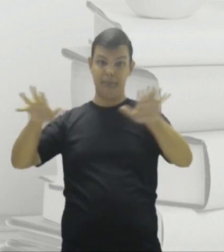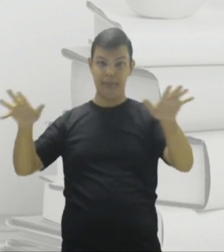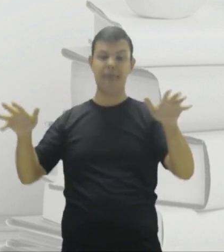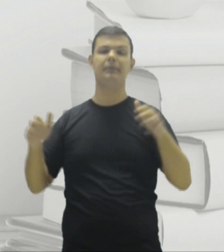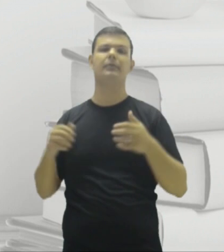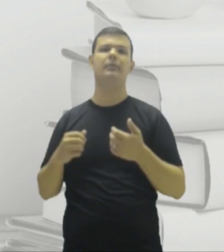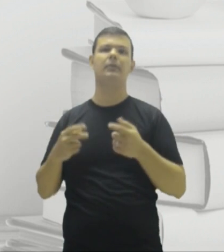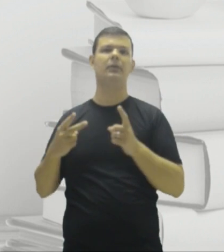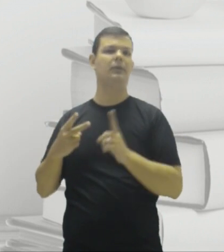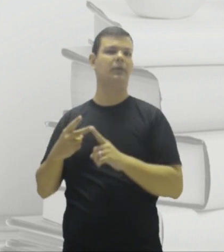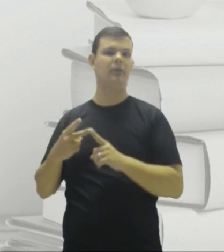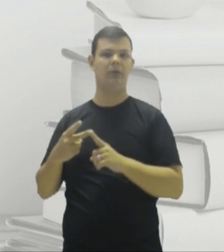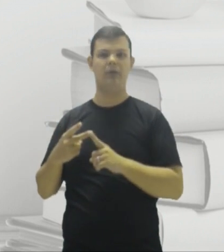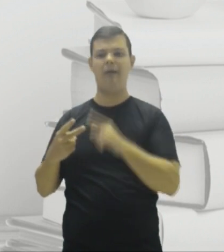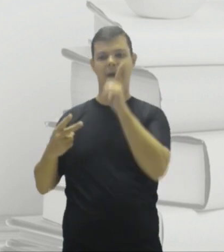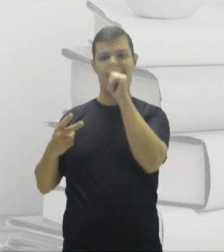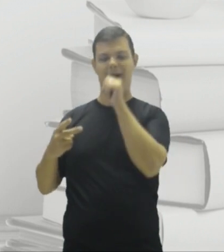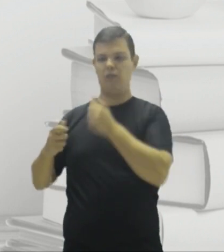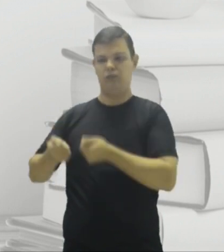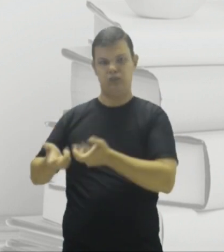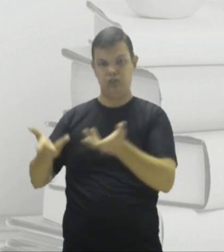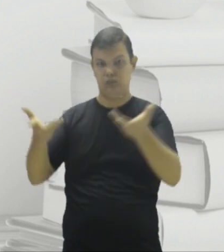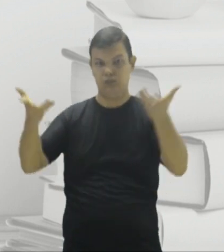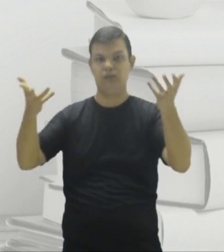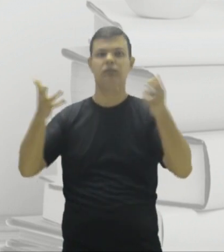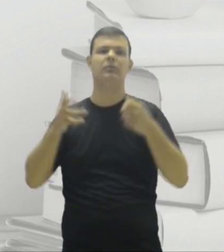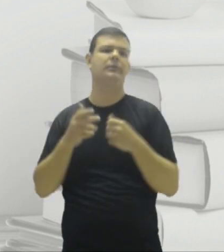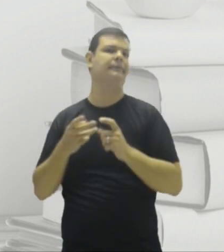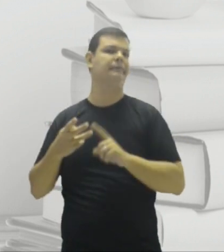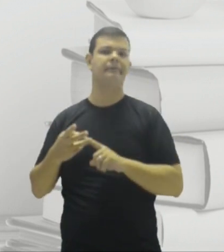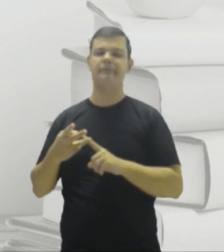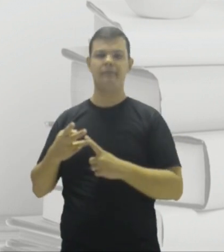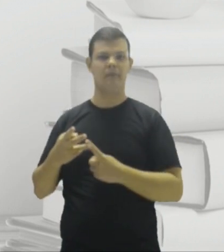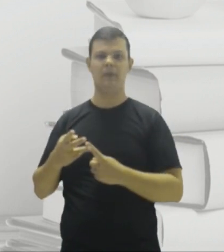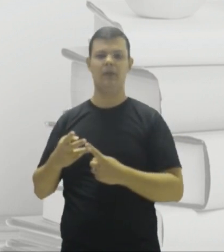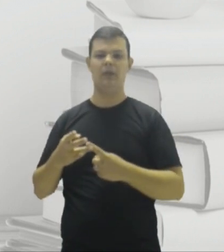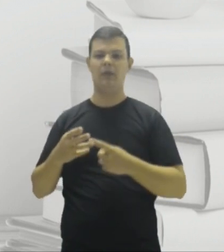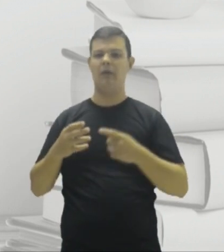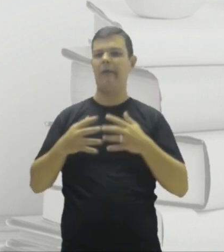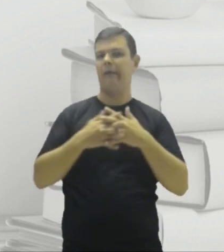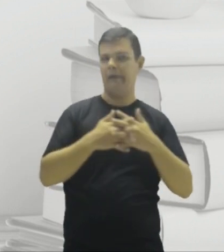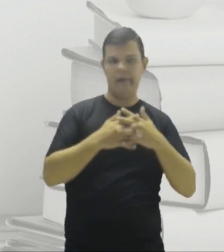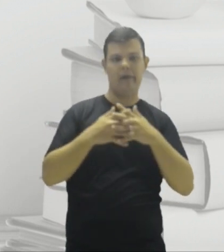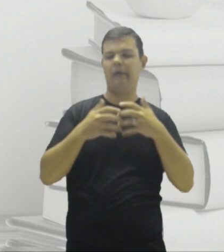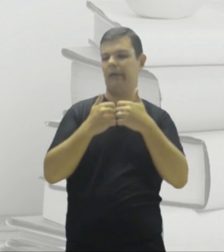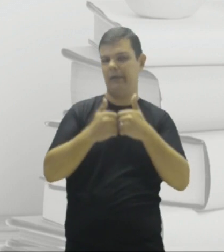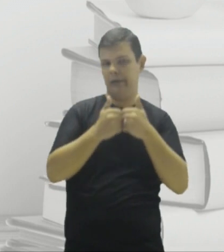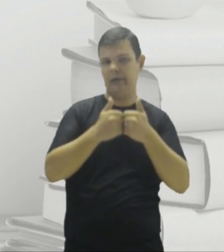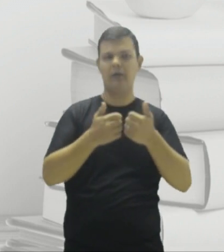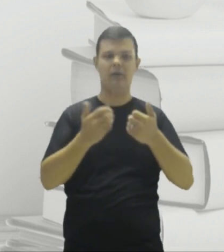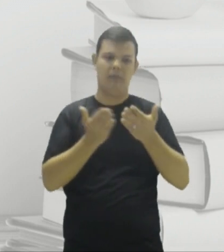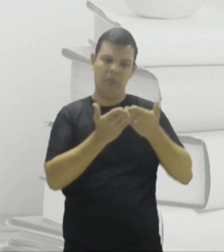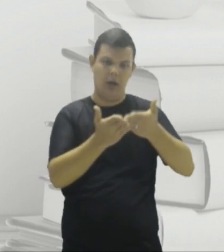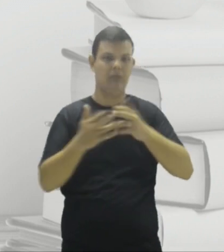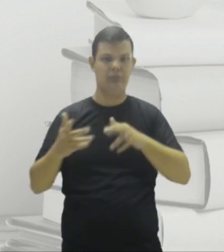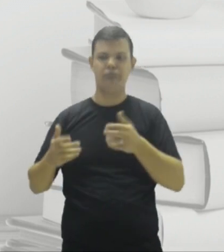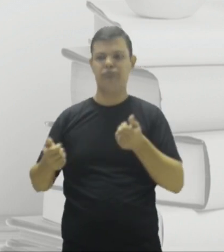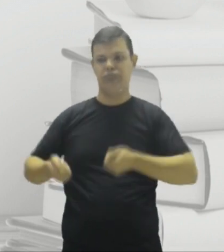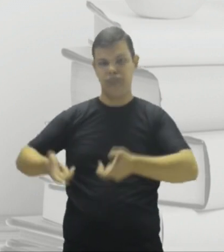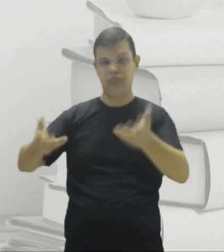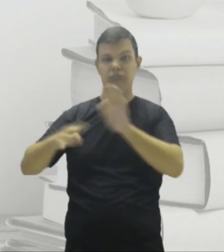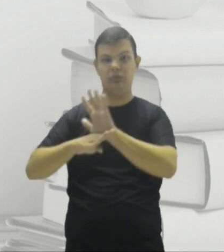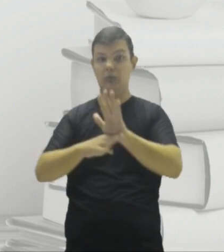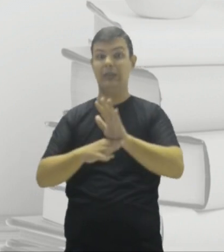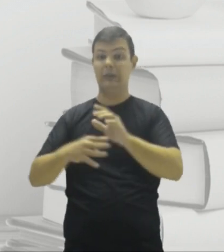pode afetar o sistema de abastecimento de água, pode afetar o transporte público. Então, todos os